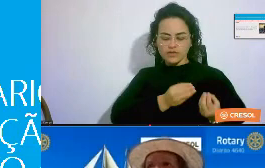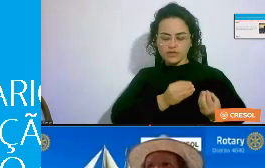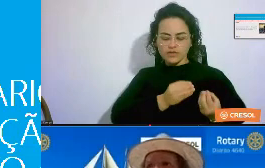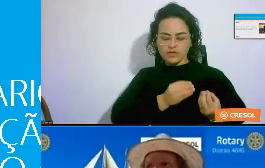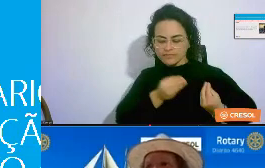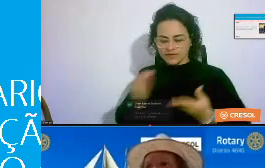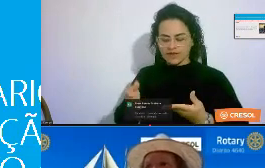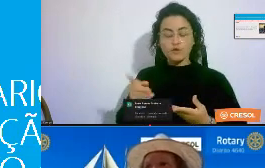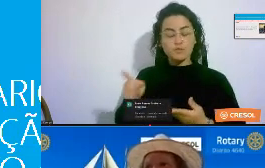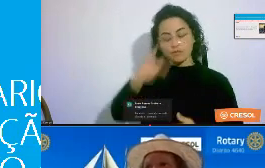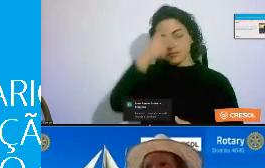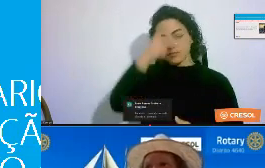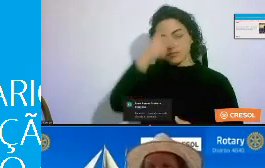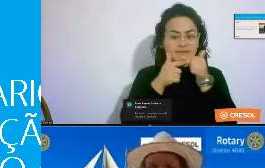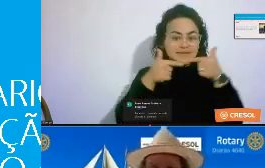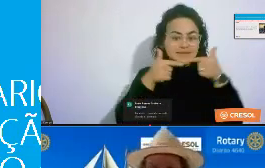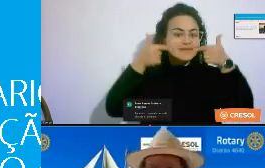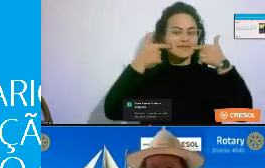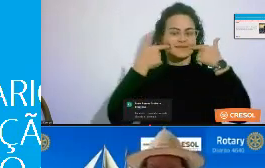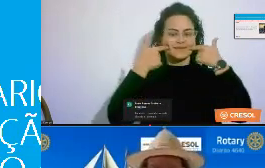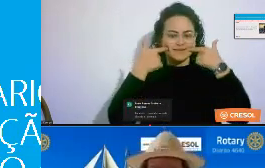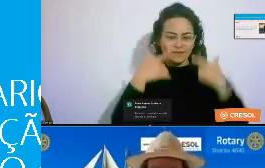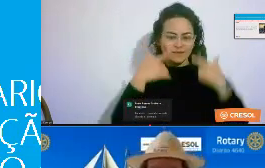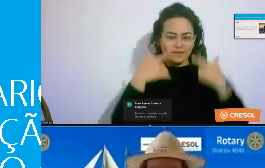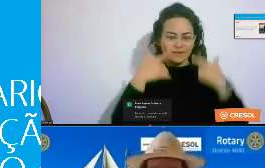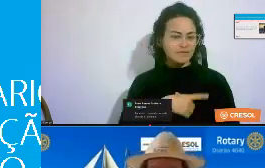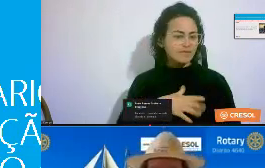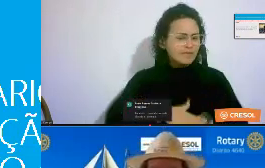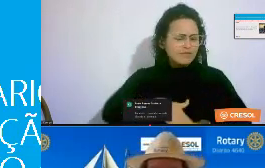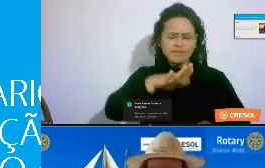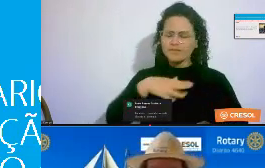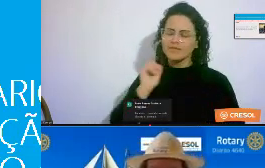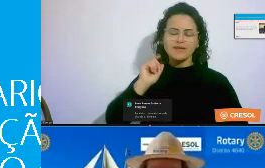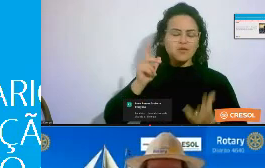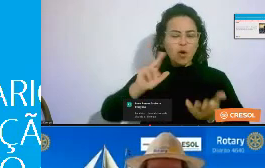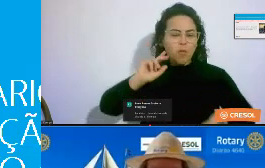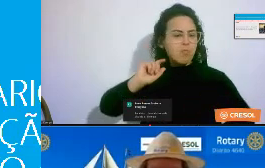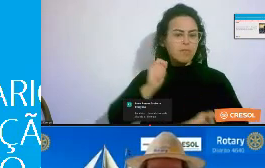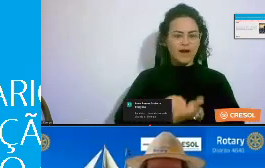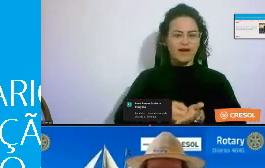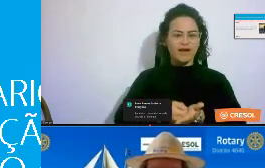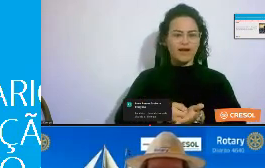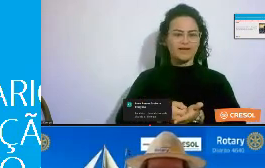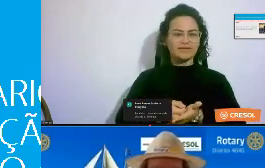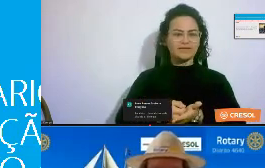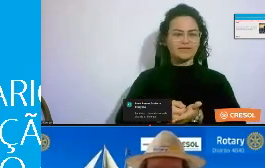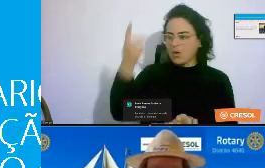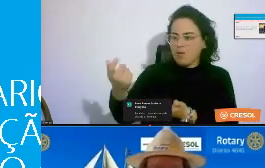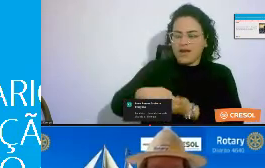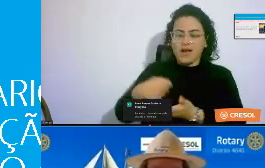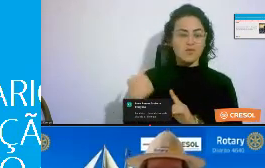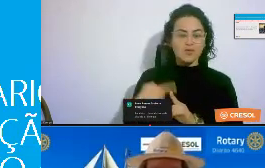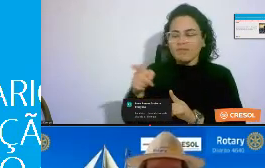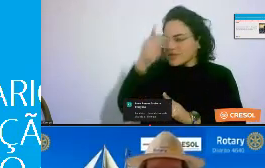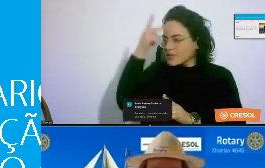outra pessoa que está recebendo é o nosso maior pagamento e que nós podemos receber. Era maravilhoso. Eu fiz vários